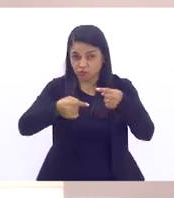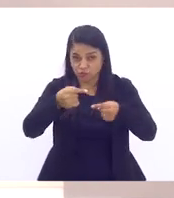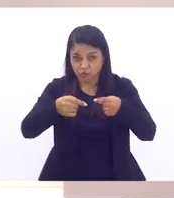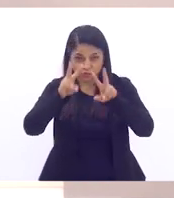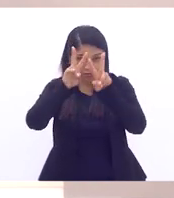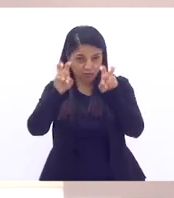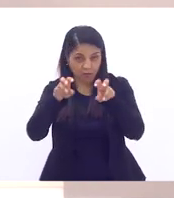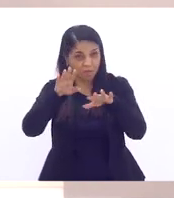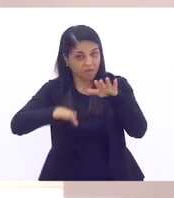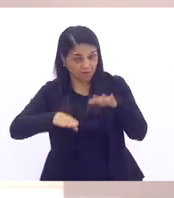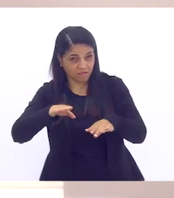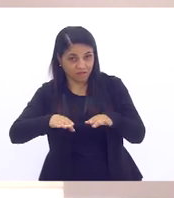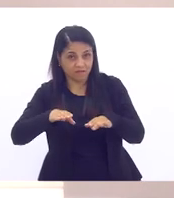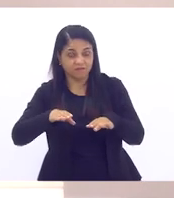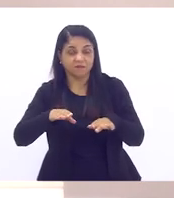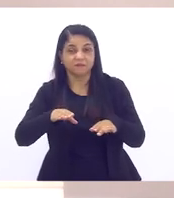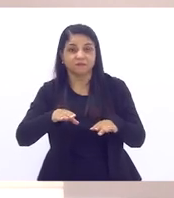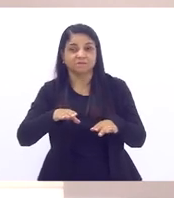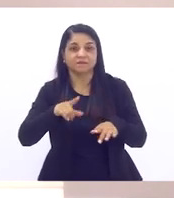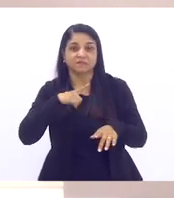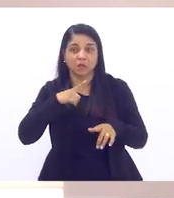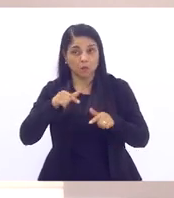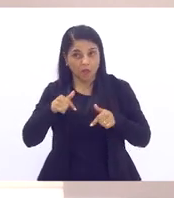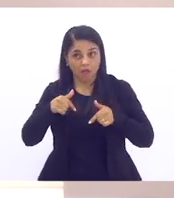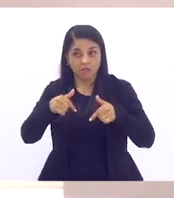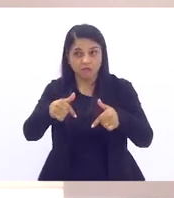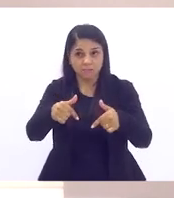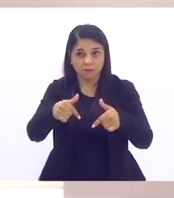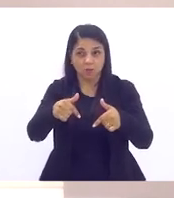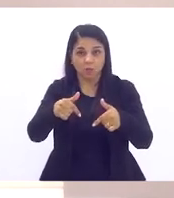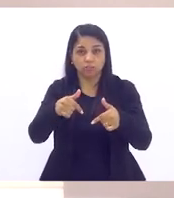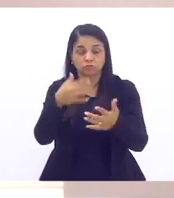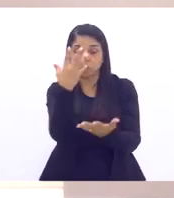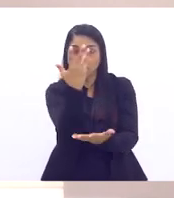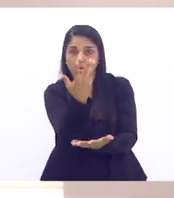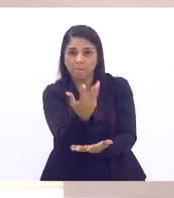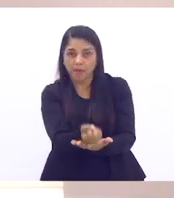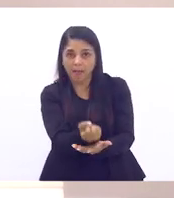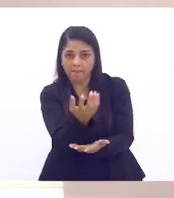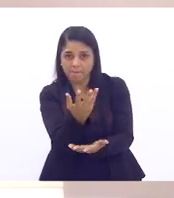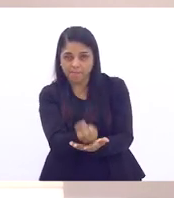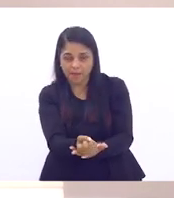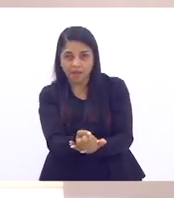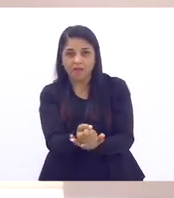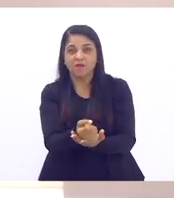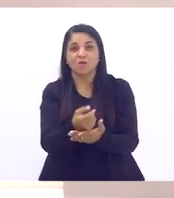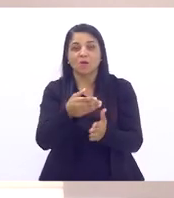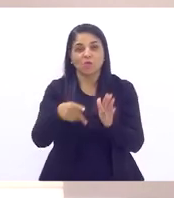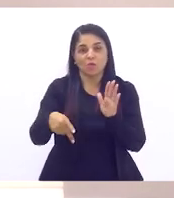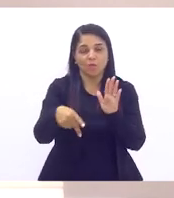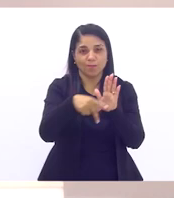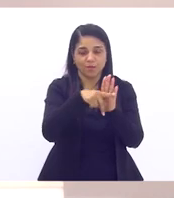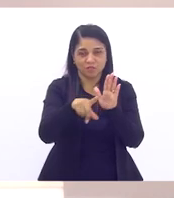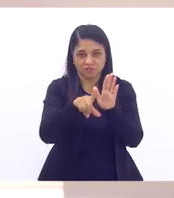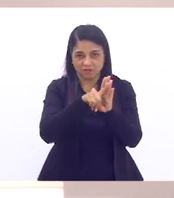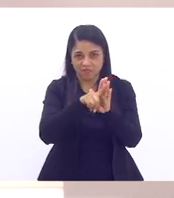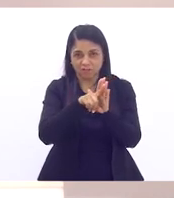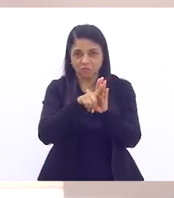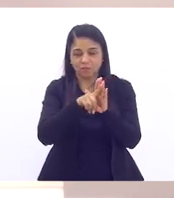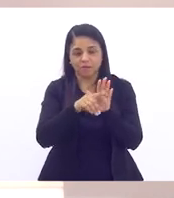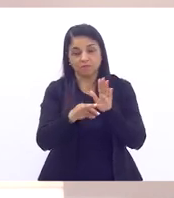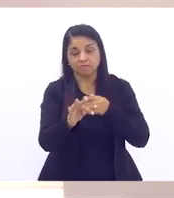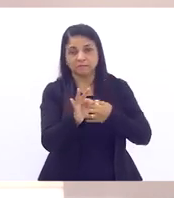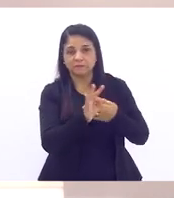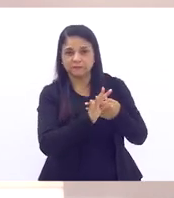existe uma uma ação Nossa de baixar o processo de diligência para que ele possa receber um parecer técnico